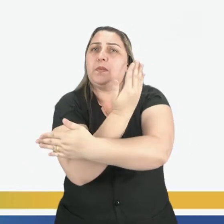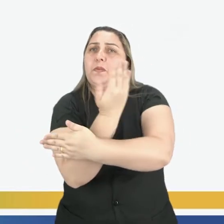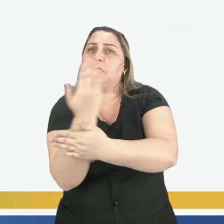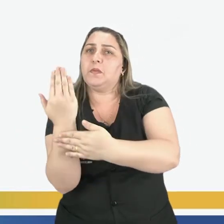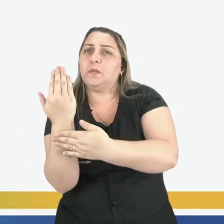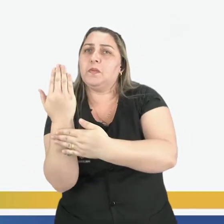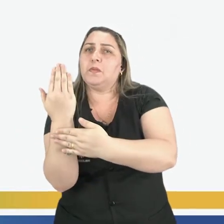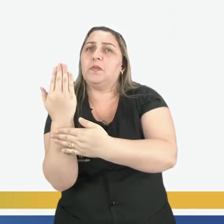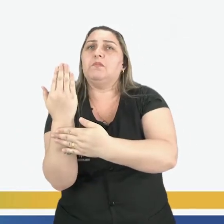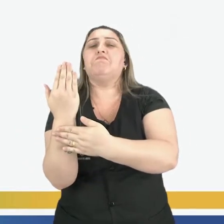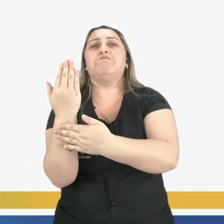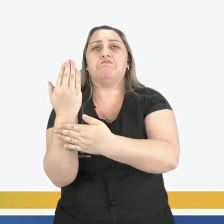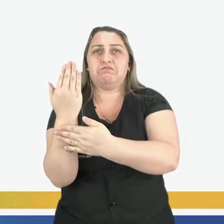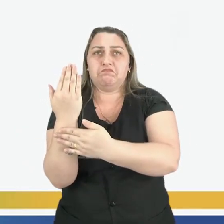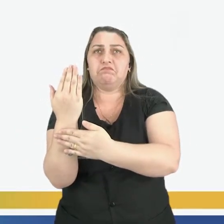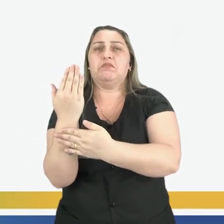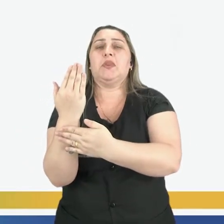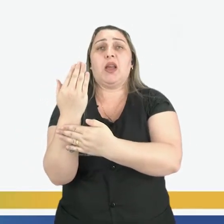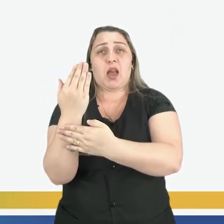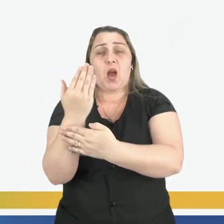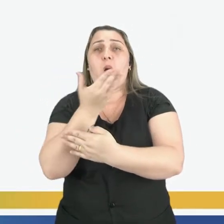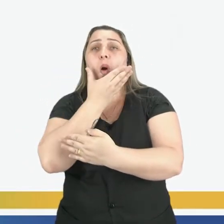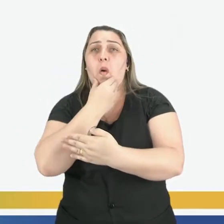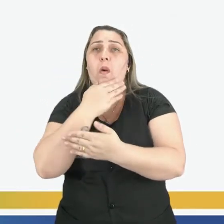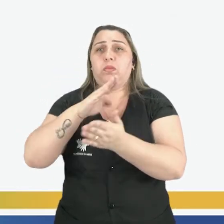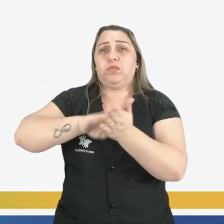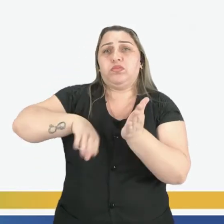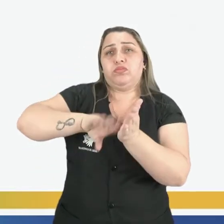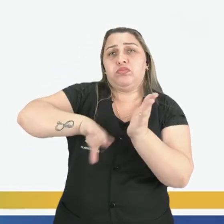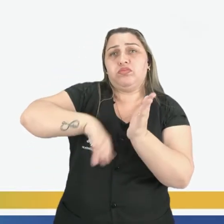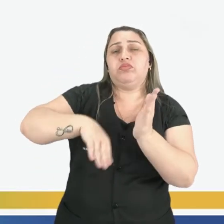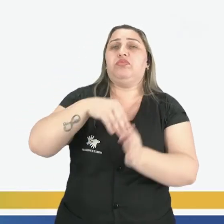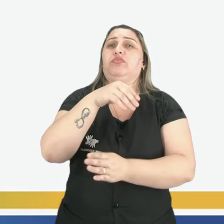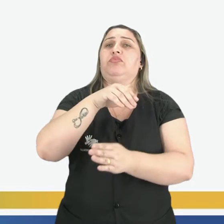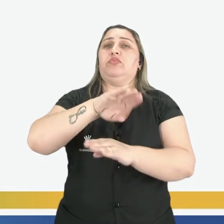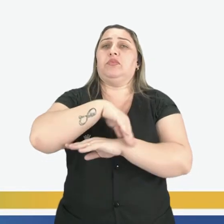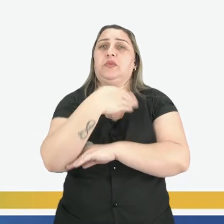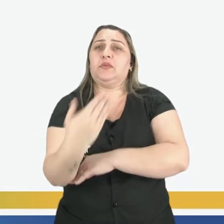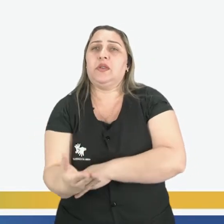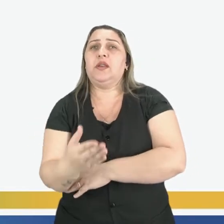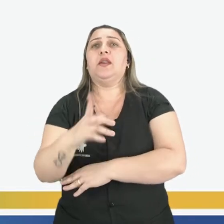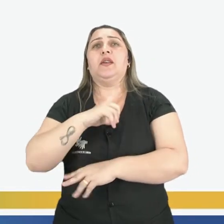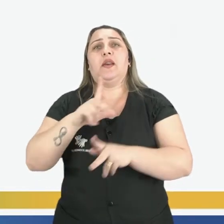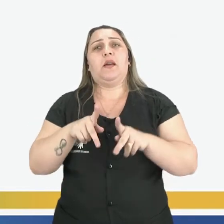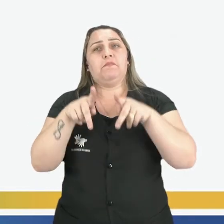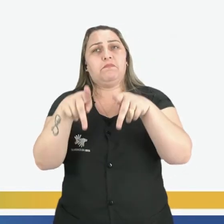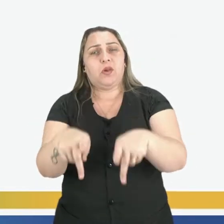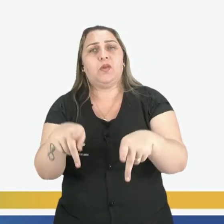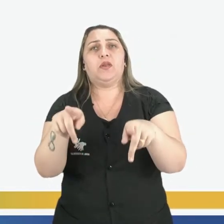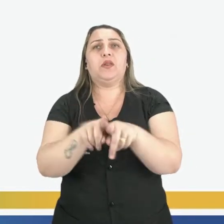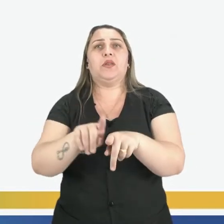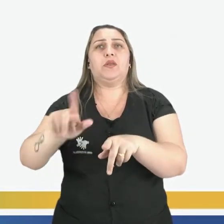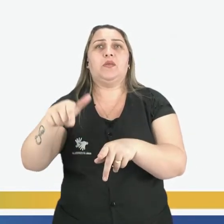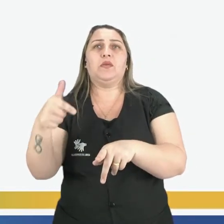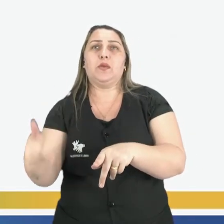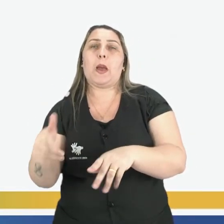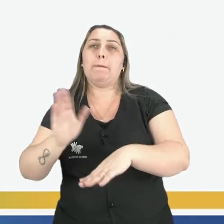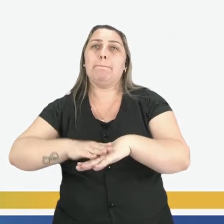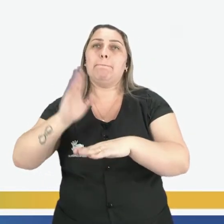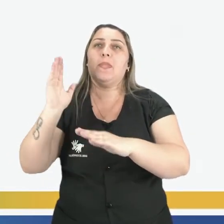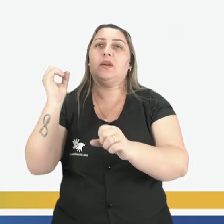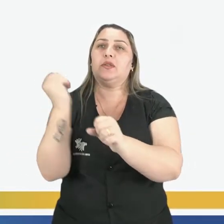animais. Para esta construção, o homem teve que tirar bastante árvores. Tem a ponte e do outro lado